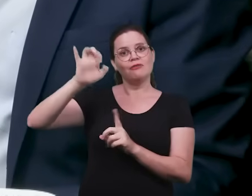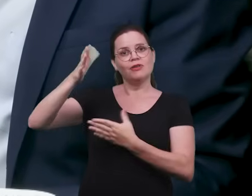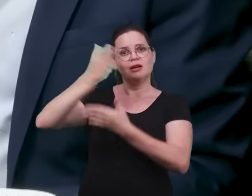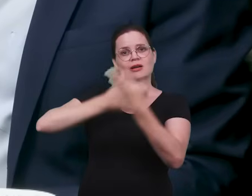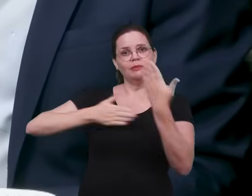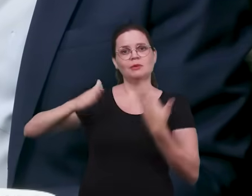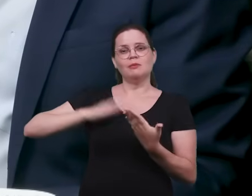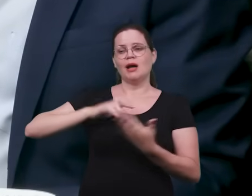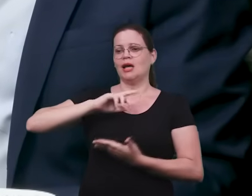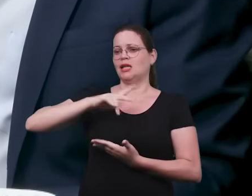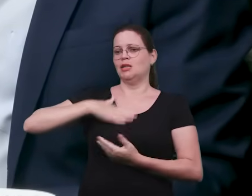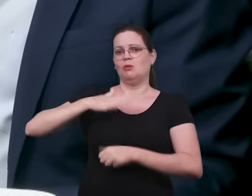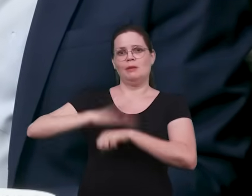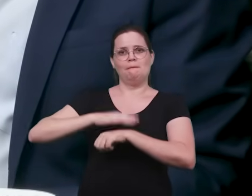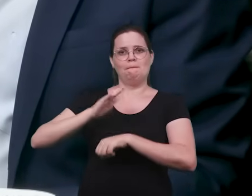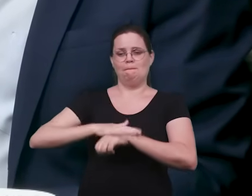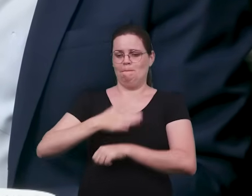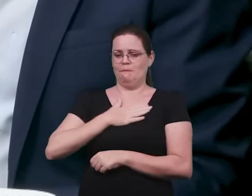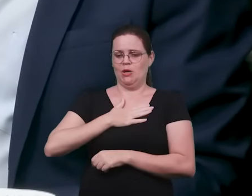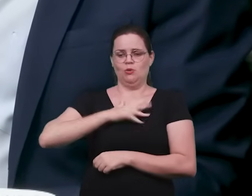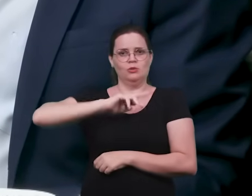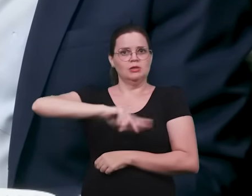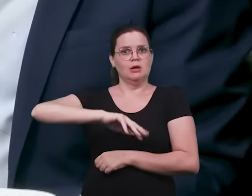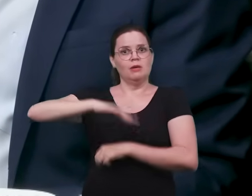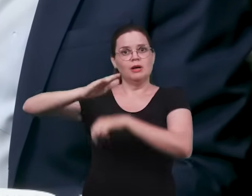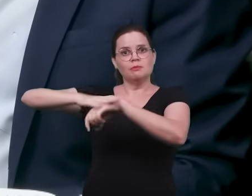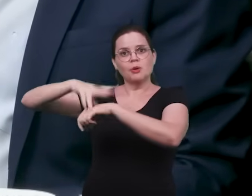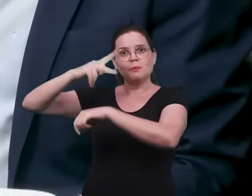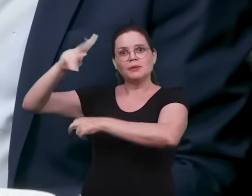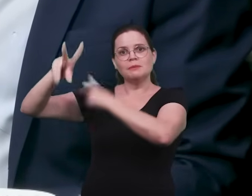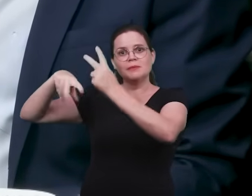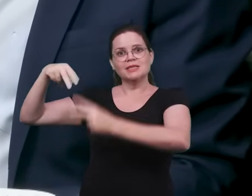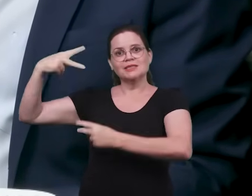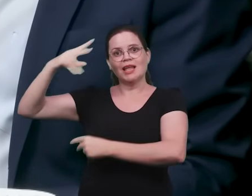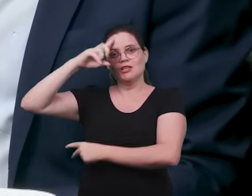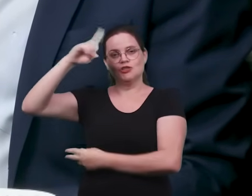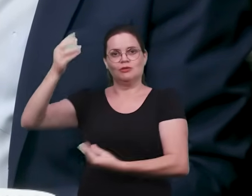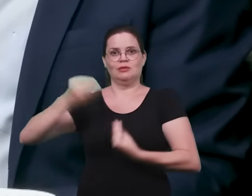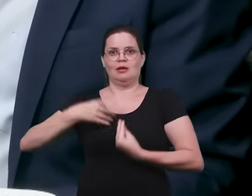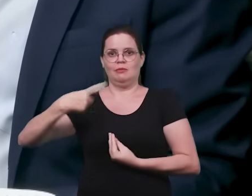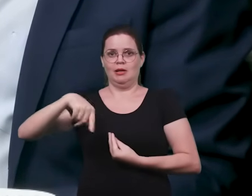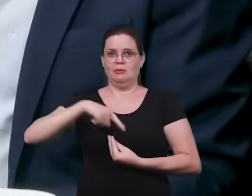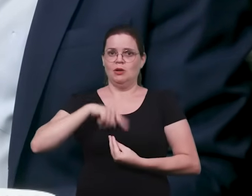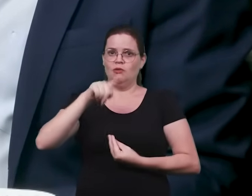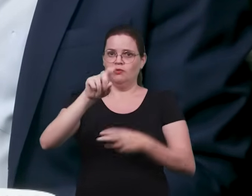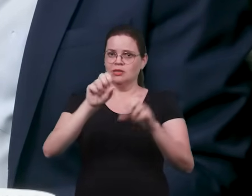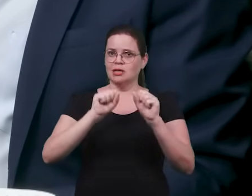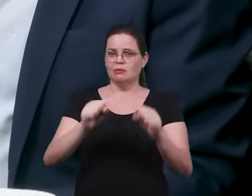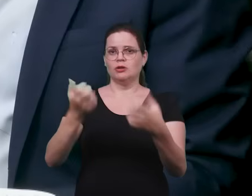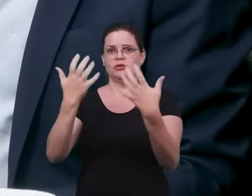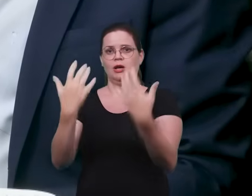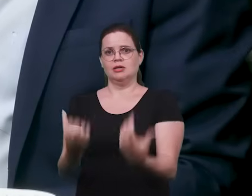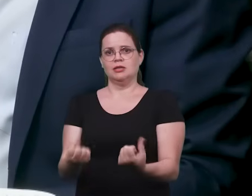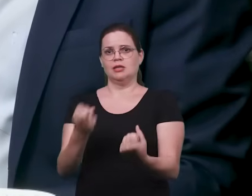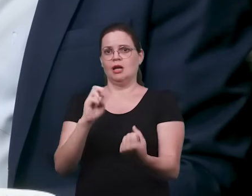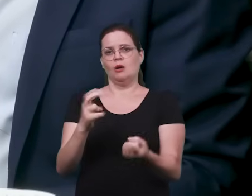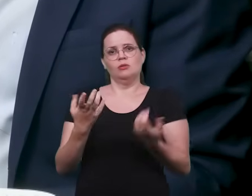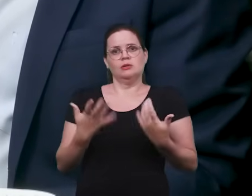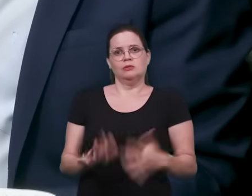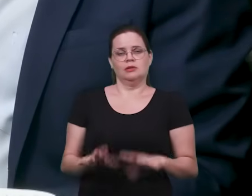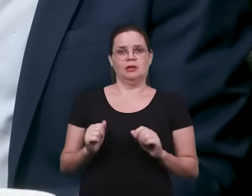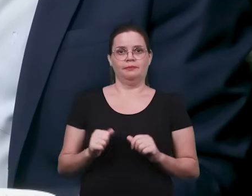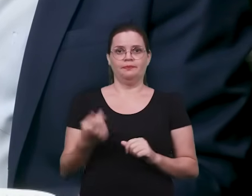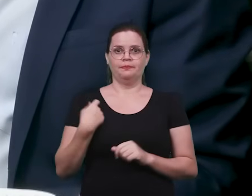A salvação é um projeto de Deus, ou você aceita ou não aceita, não tem negociação. E você vai ver uma